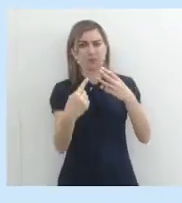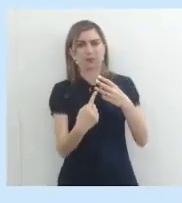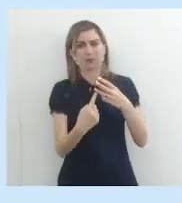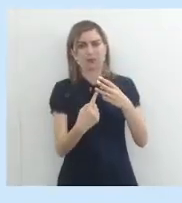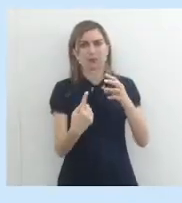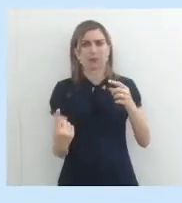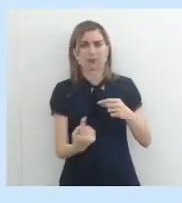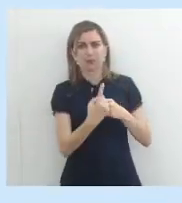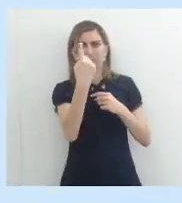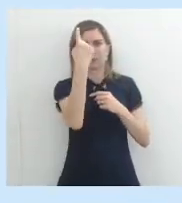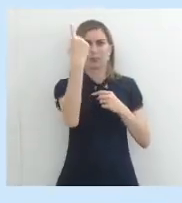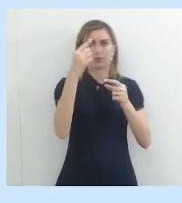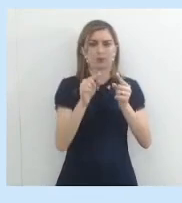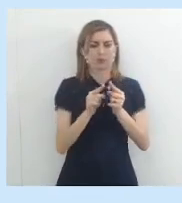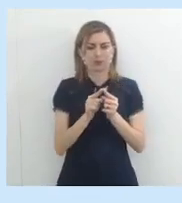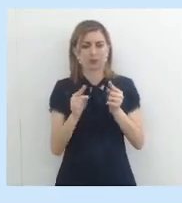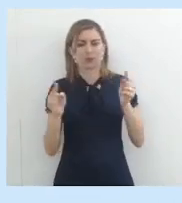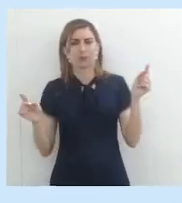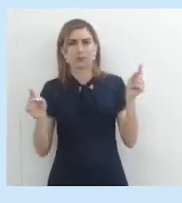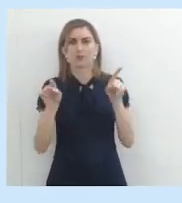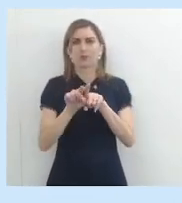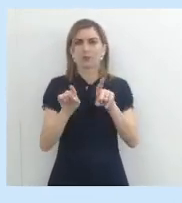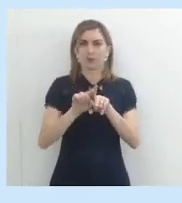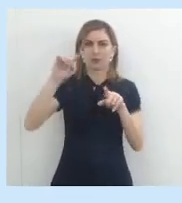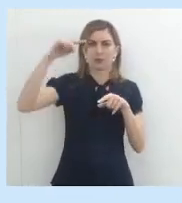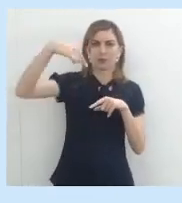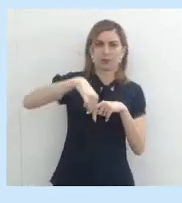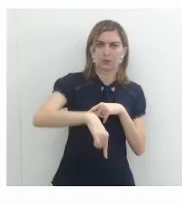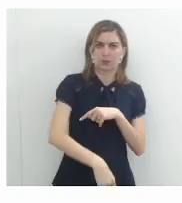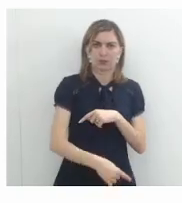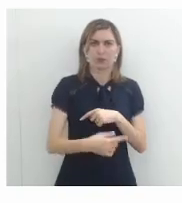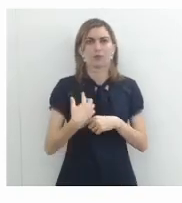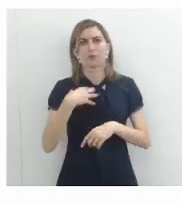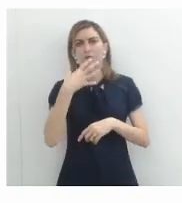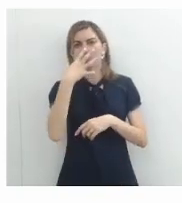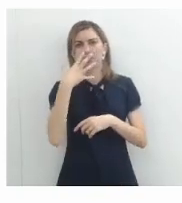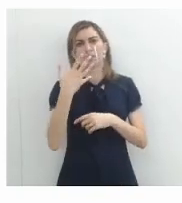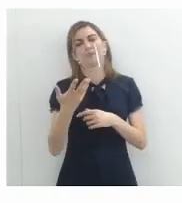tem altura, largura e também profundidade.